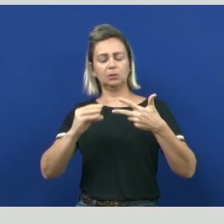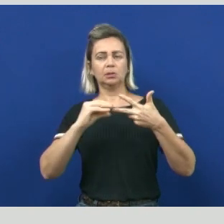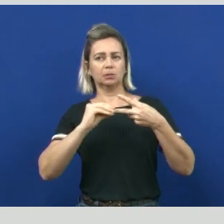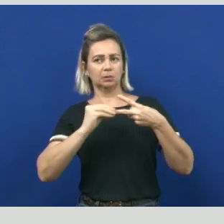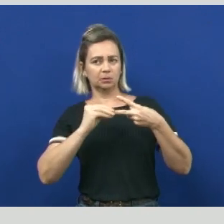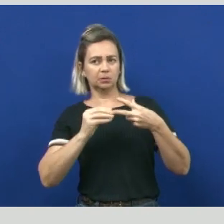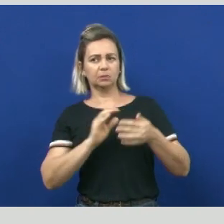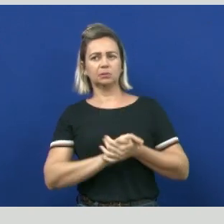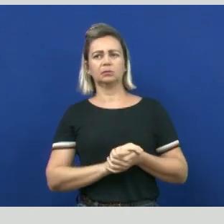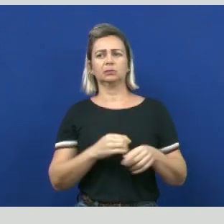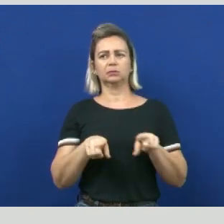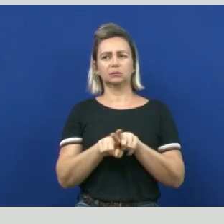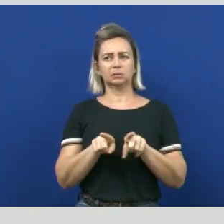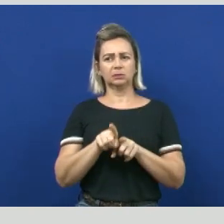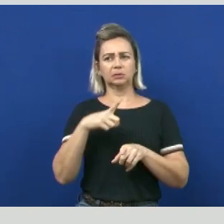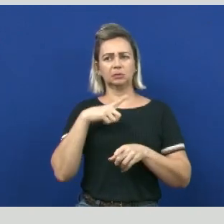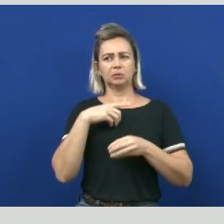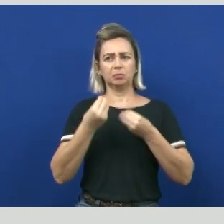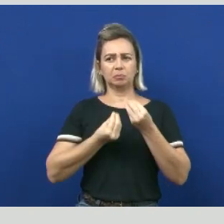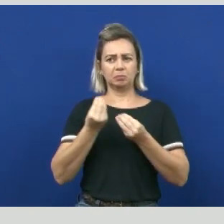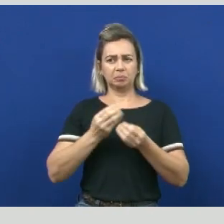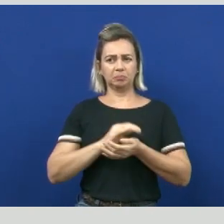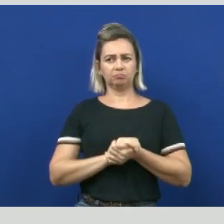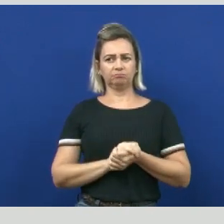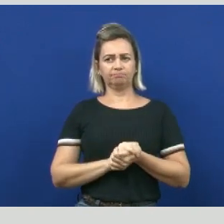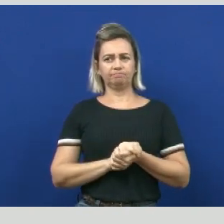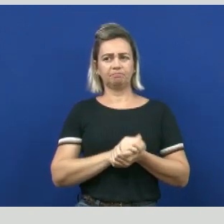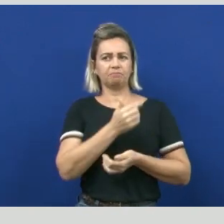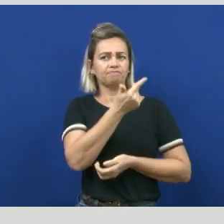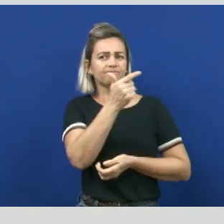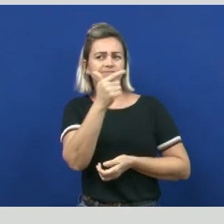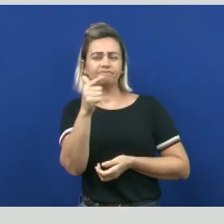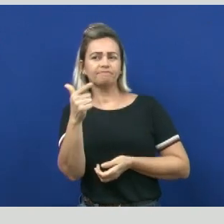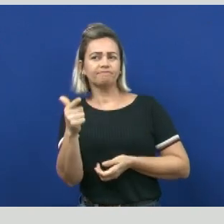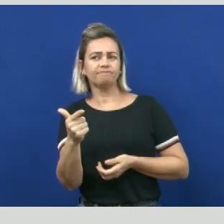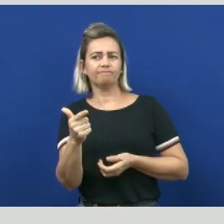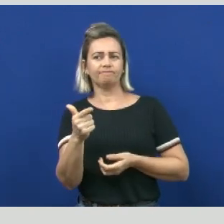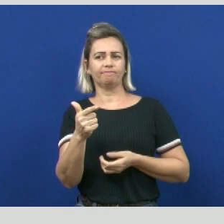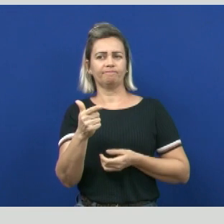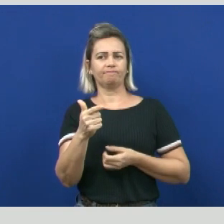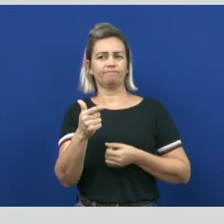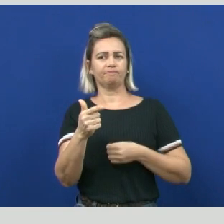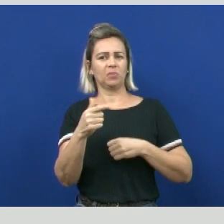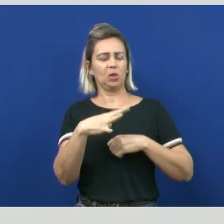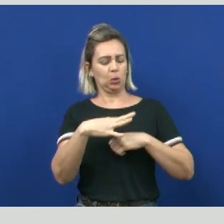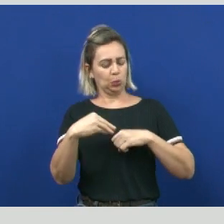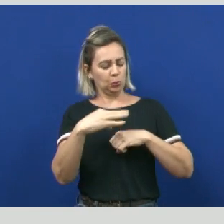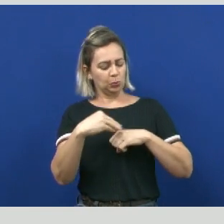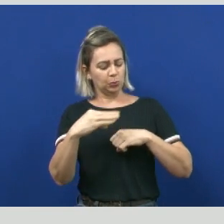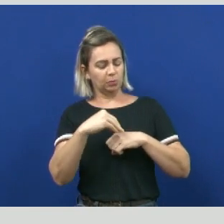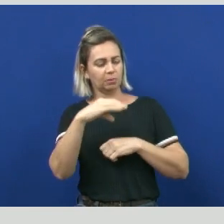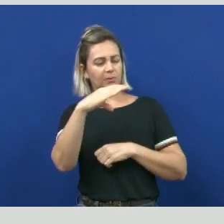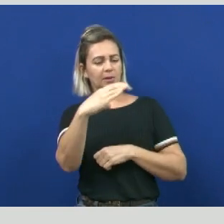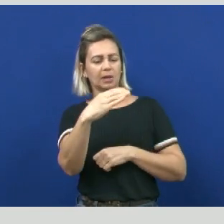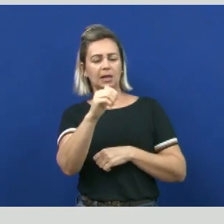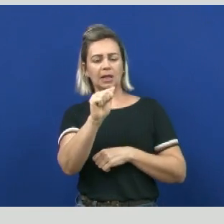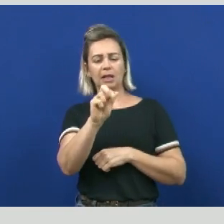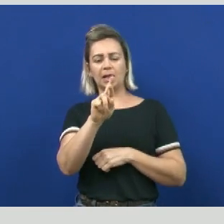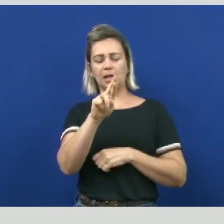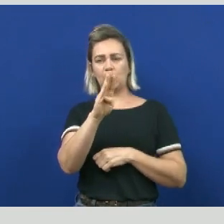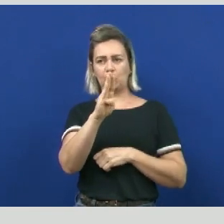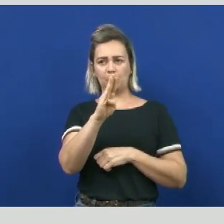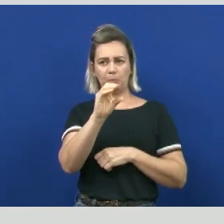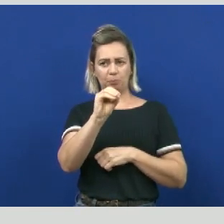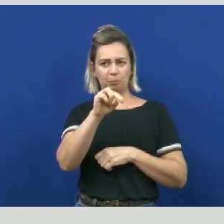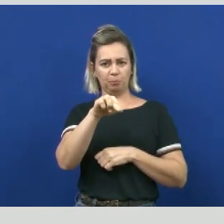temos aí as substâncias inorgânicas que não têm carbono na sua composição, no caso a água, que é o solvente universal, a